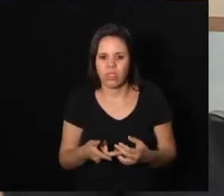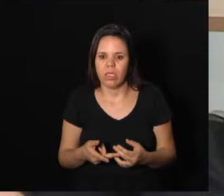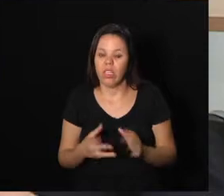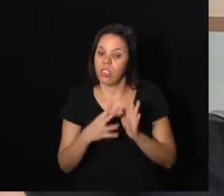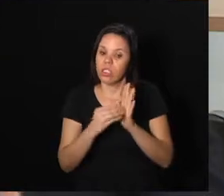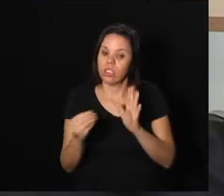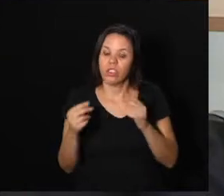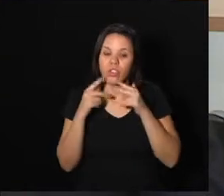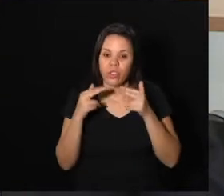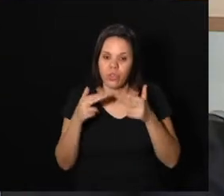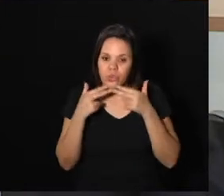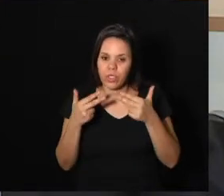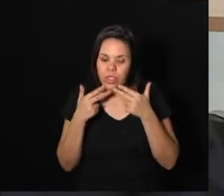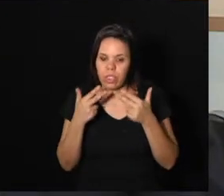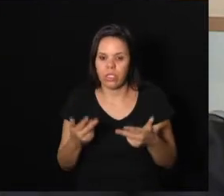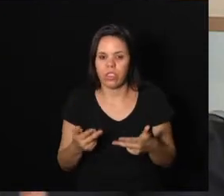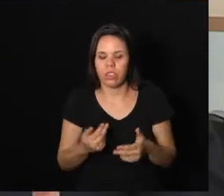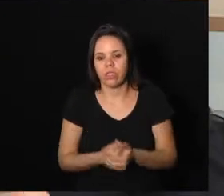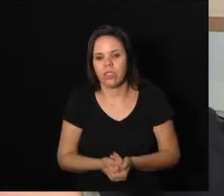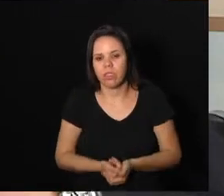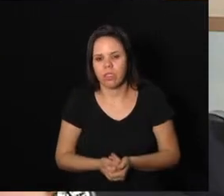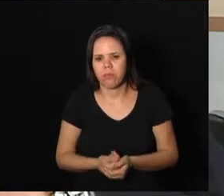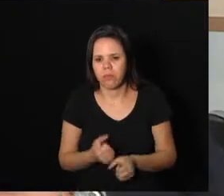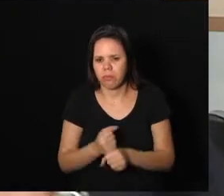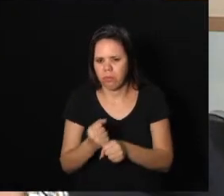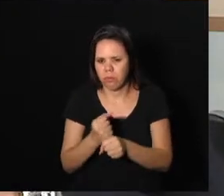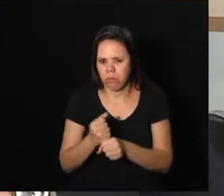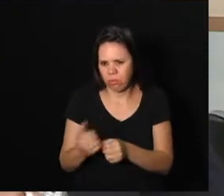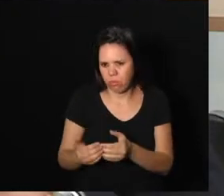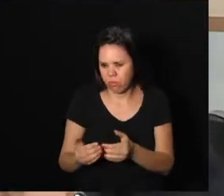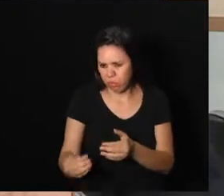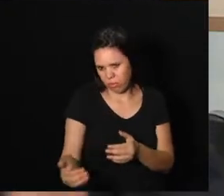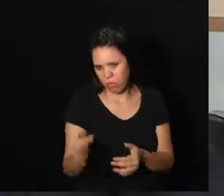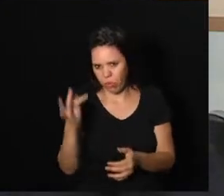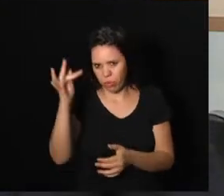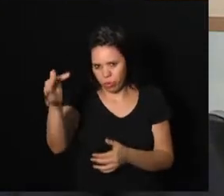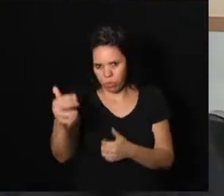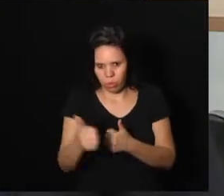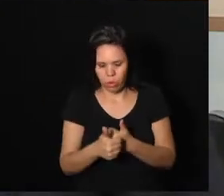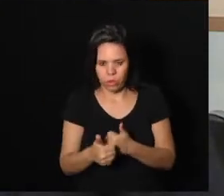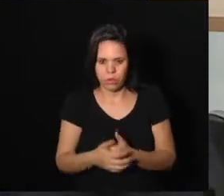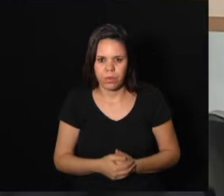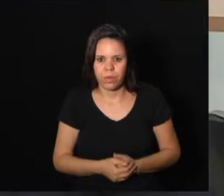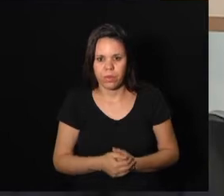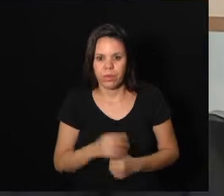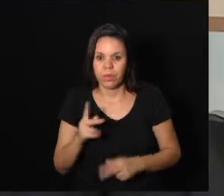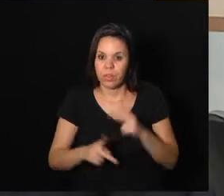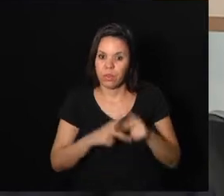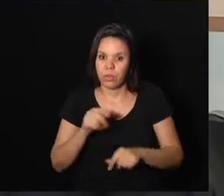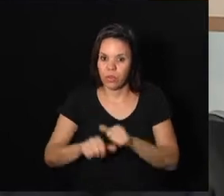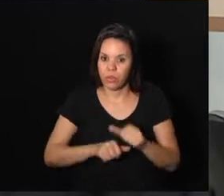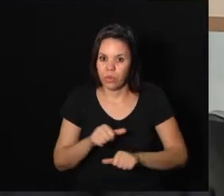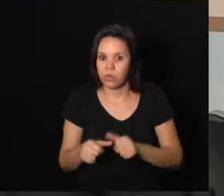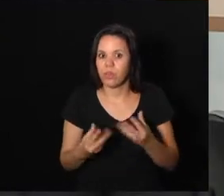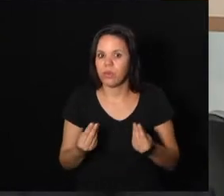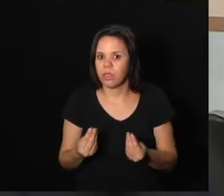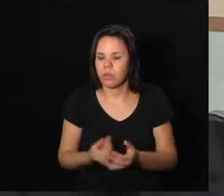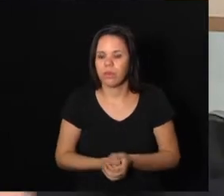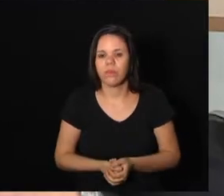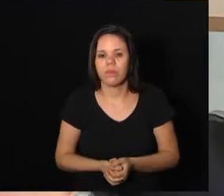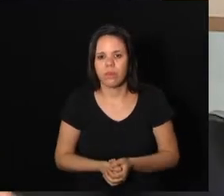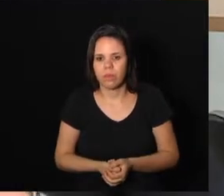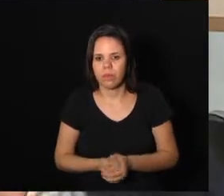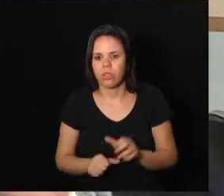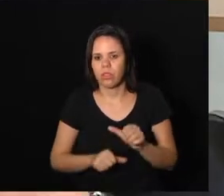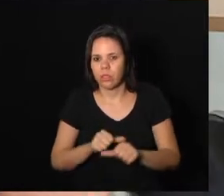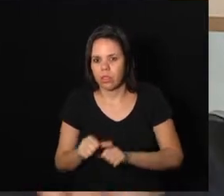mostram que os próximos anos, aí, o futuro bem próximo, as profissões vão mudar muito e as pessoas vão